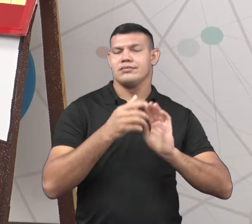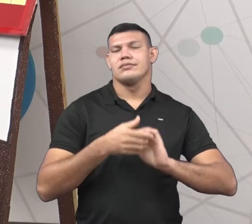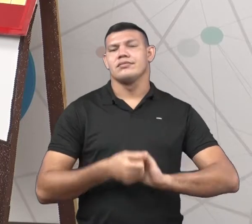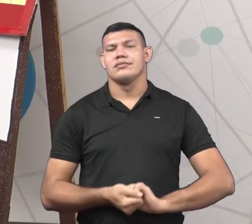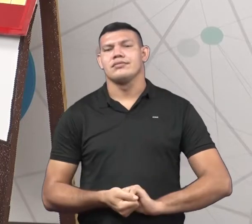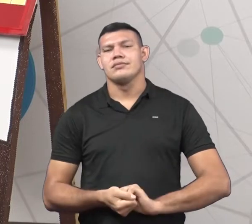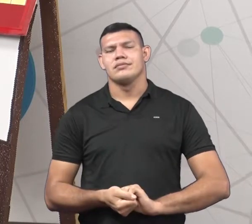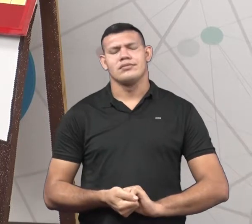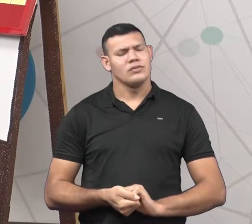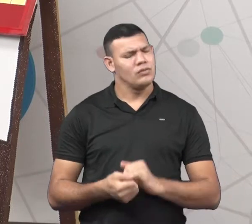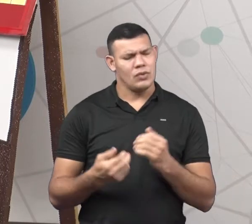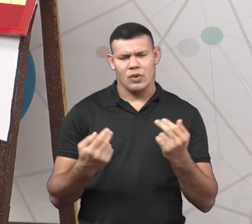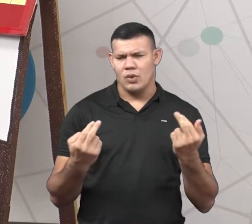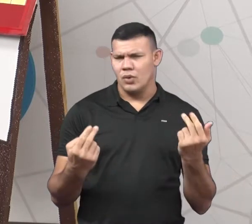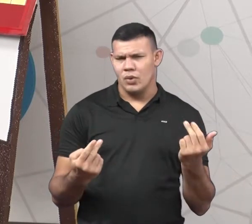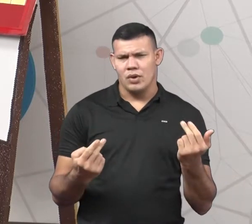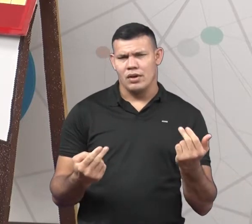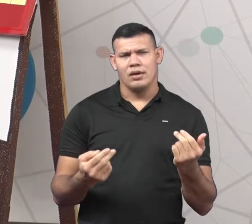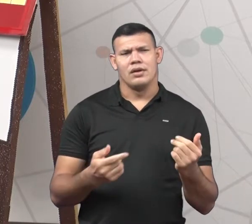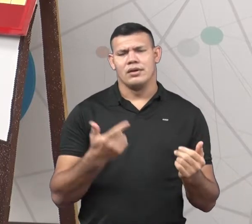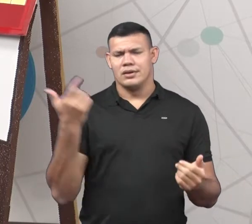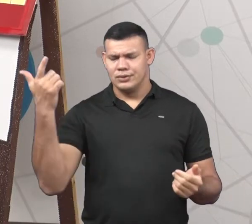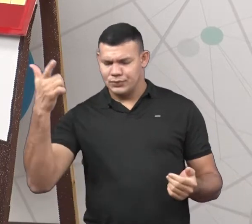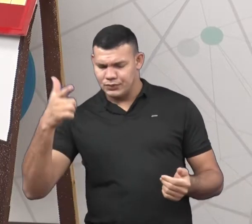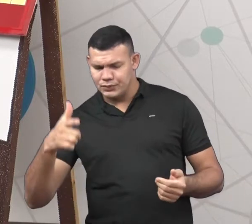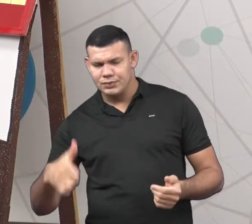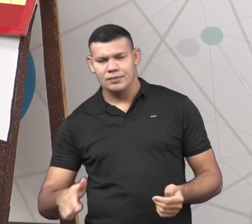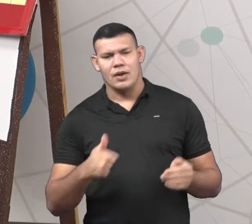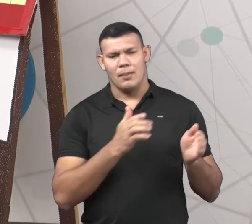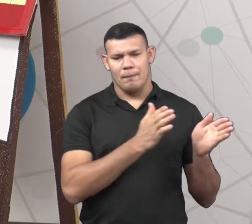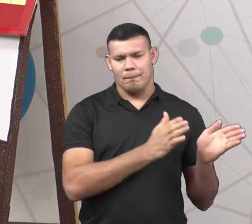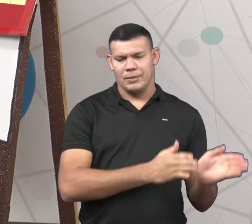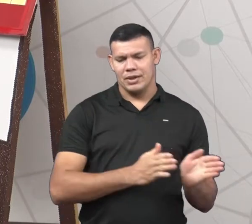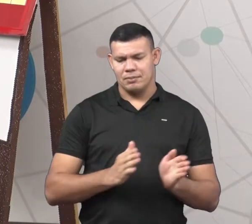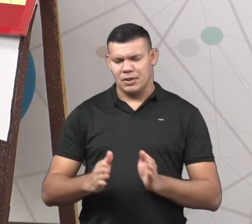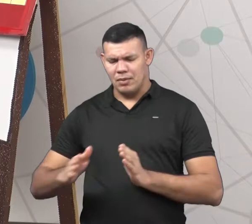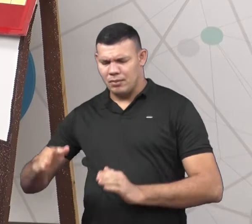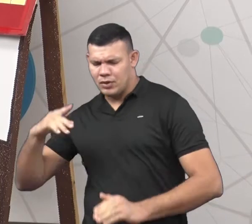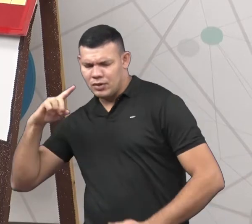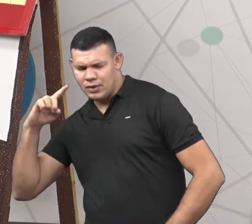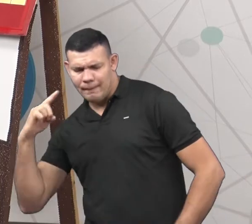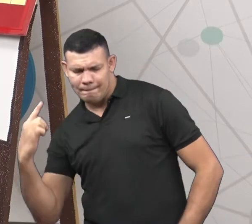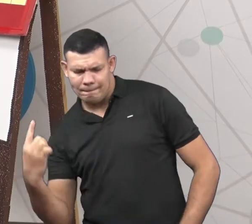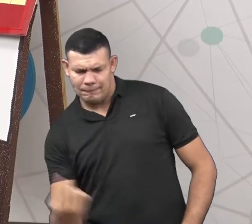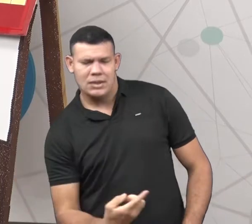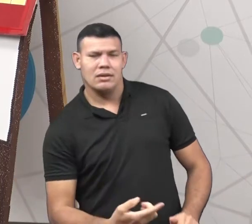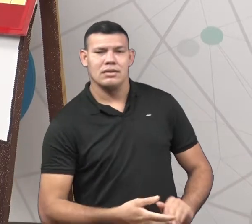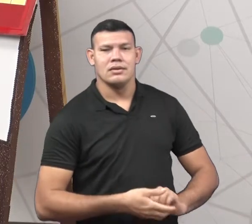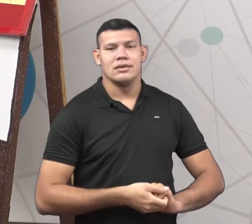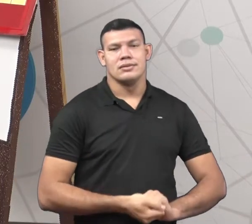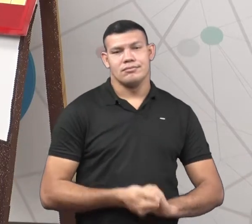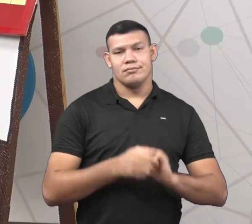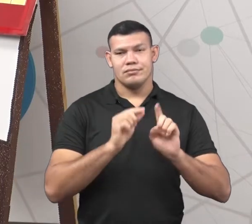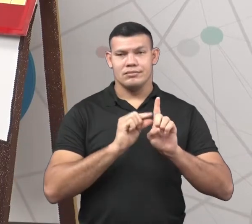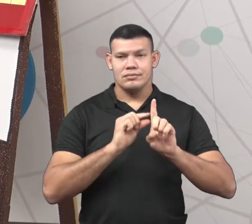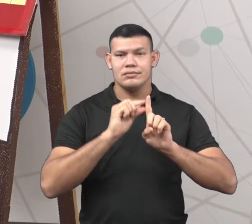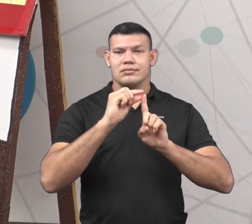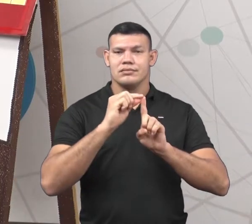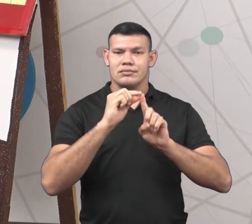na classe dos milhões, vai se repetir unidade, dezena e centena de